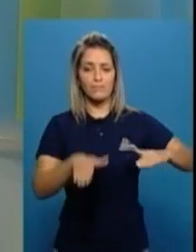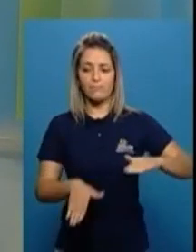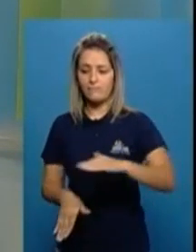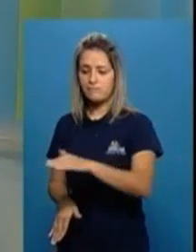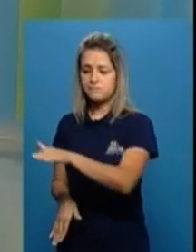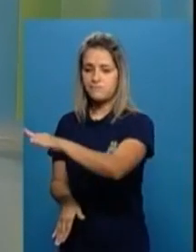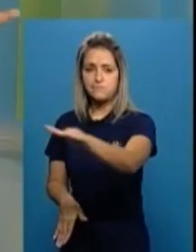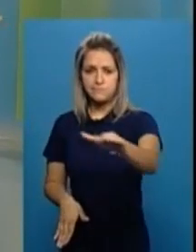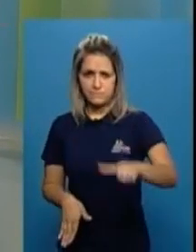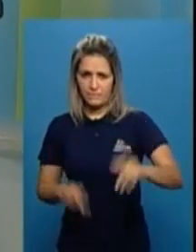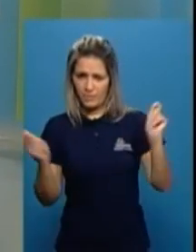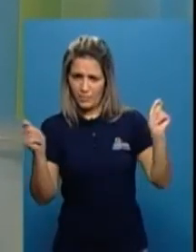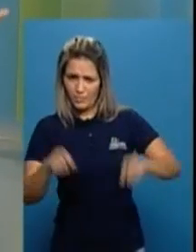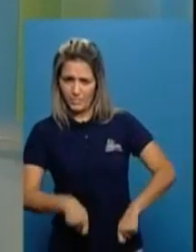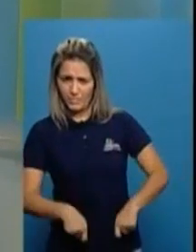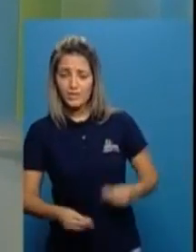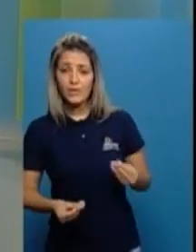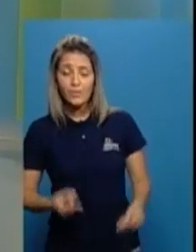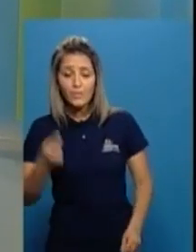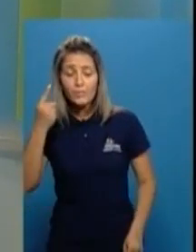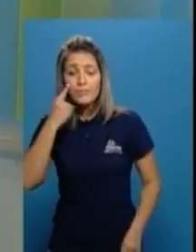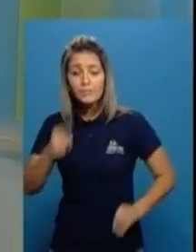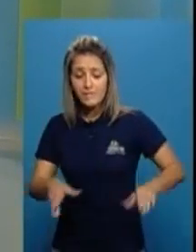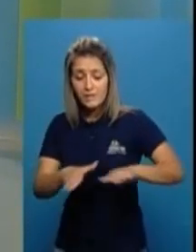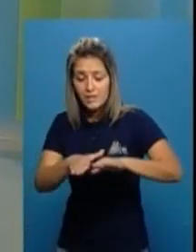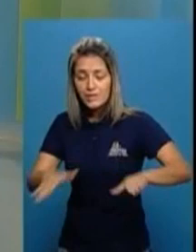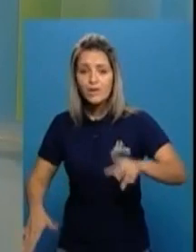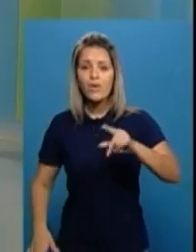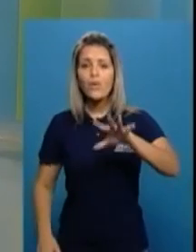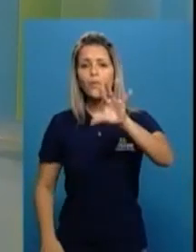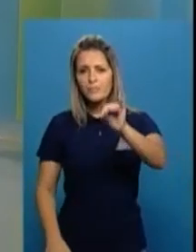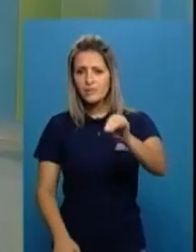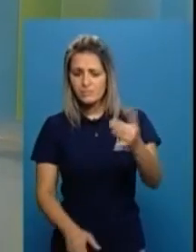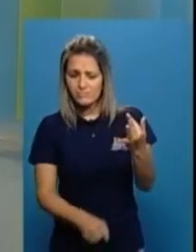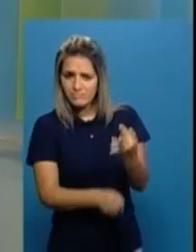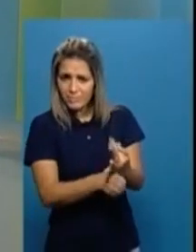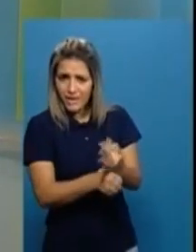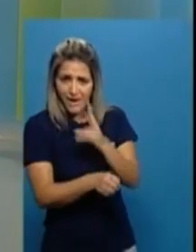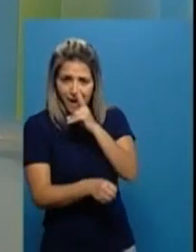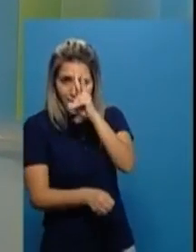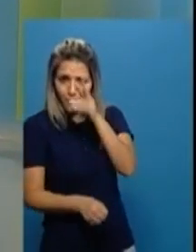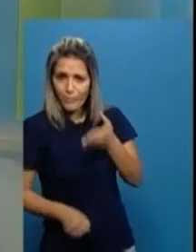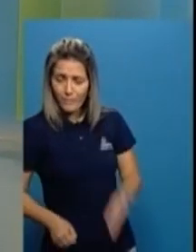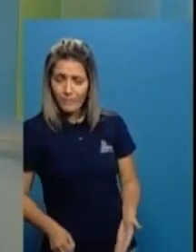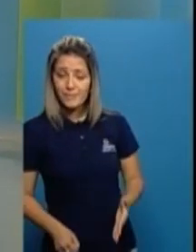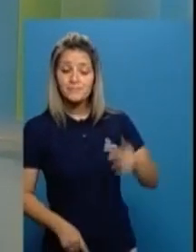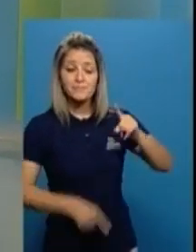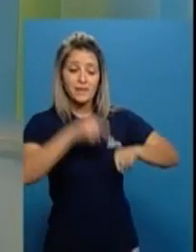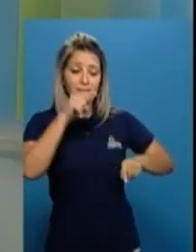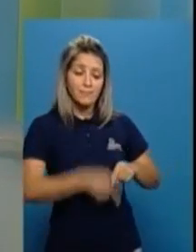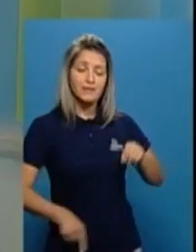suporta a atividade, a máquina, o trânsito de maquinários? E os materiais? Que distância eles